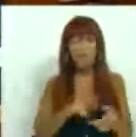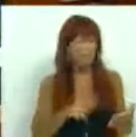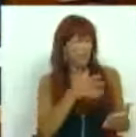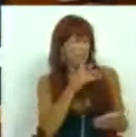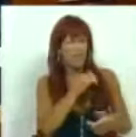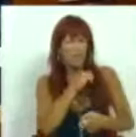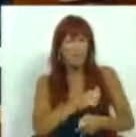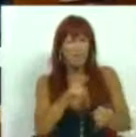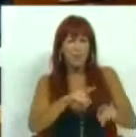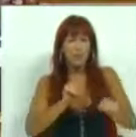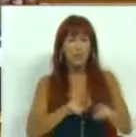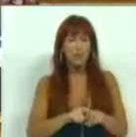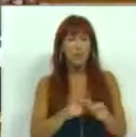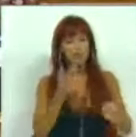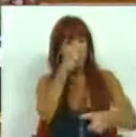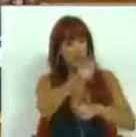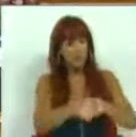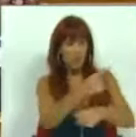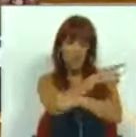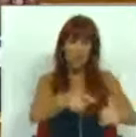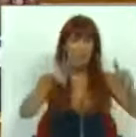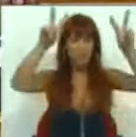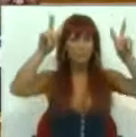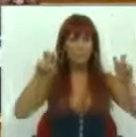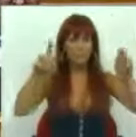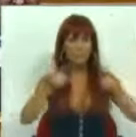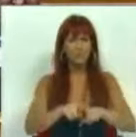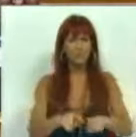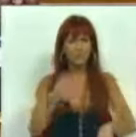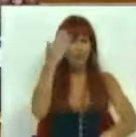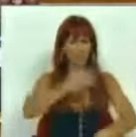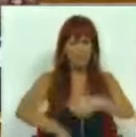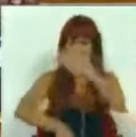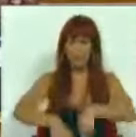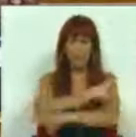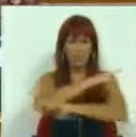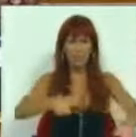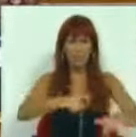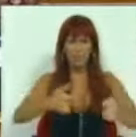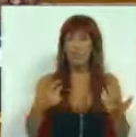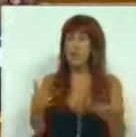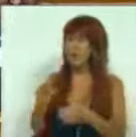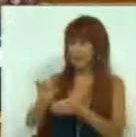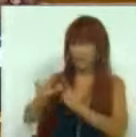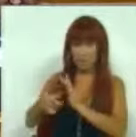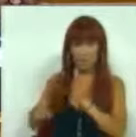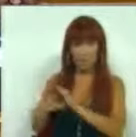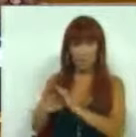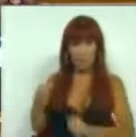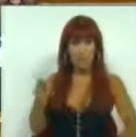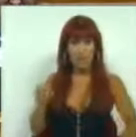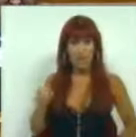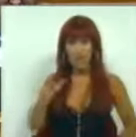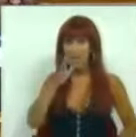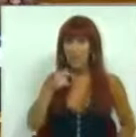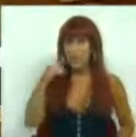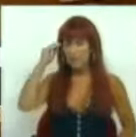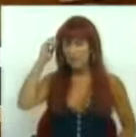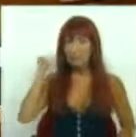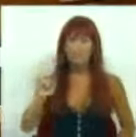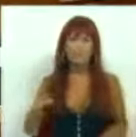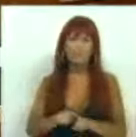ponto de permitir ao outorgante proibir, e cito, a amputação de membros. Já relativamente ao projeto de lei do PS, diria que a